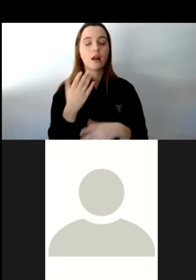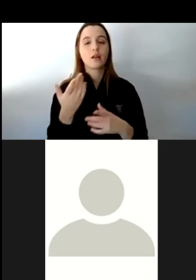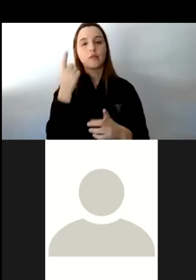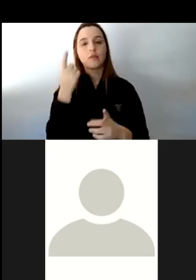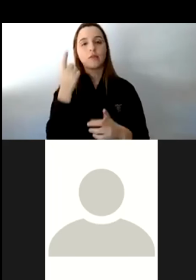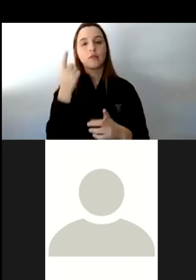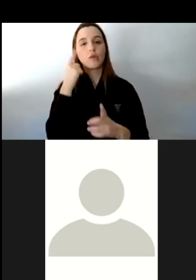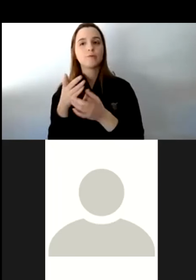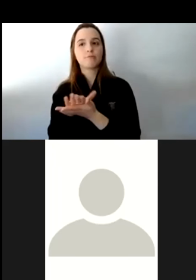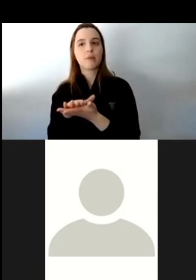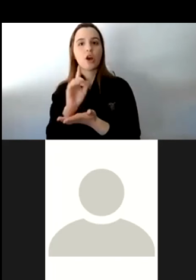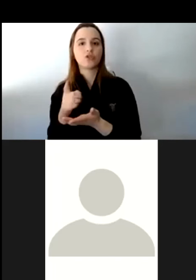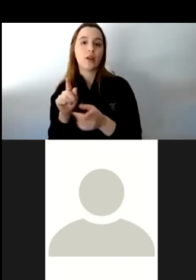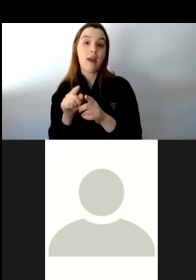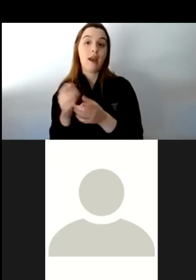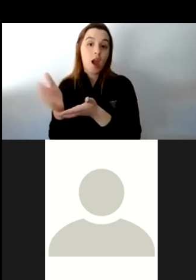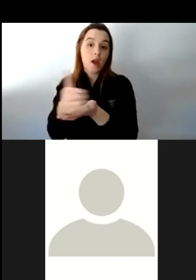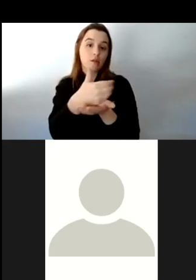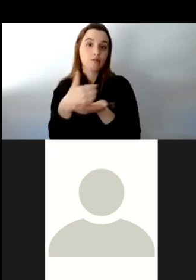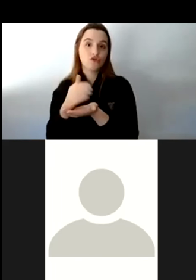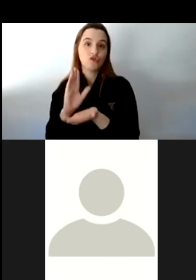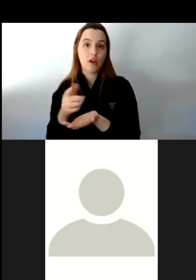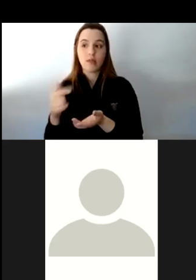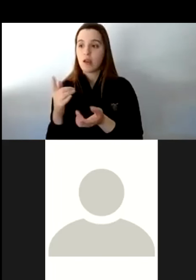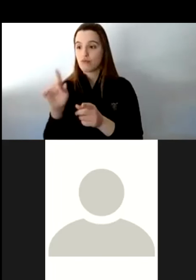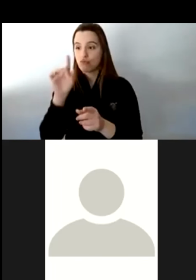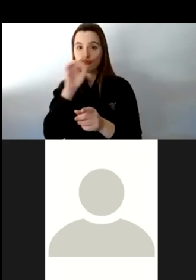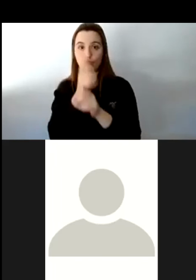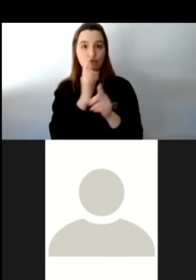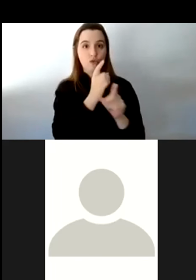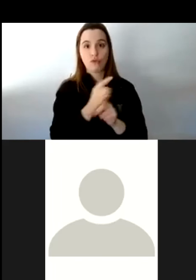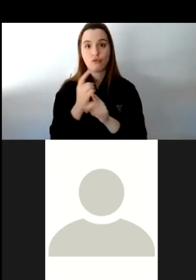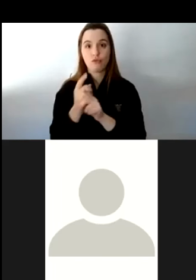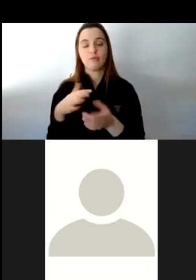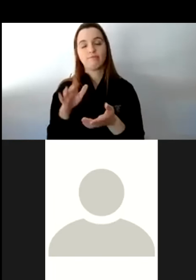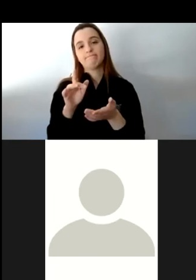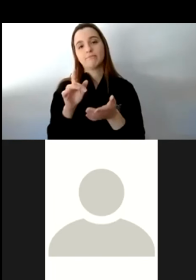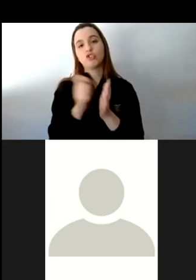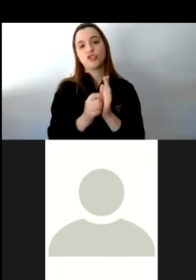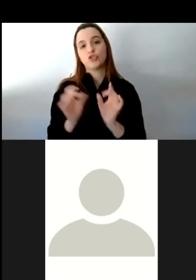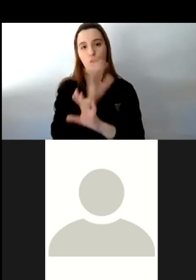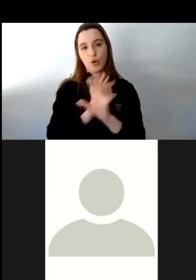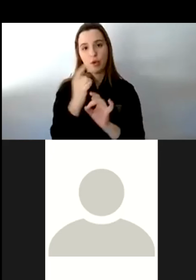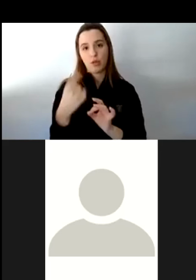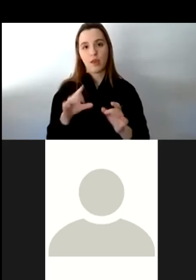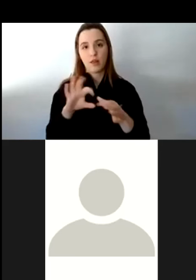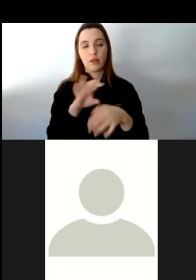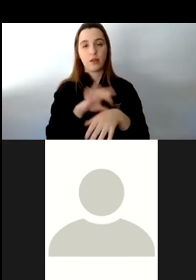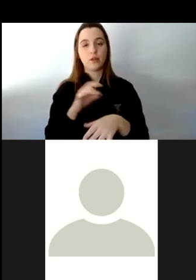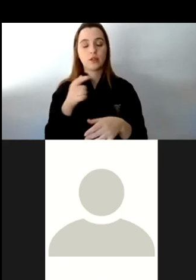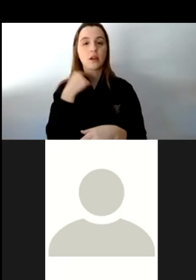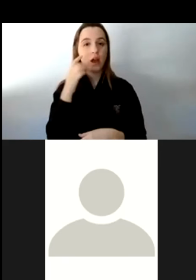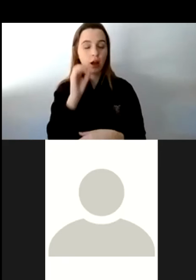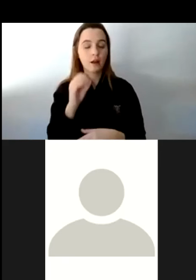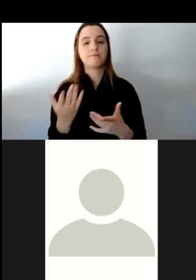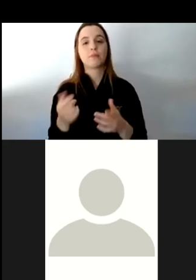o conjunto de dados comuns já existentes para o Registro Europeu de Doenças Raras. A investigação foi, sem